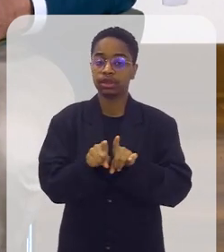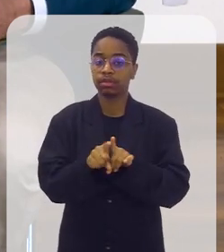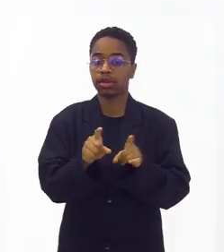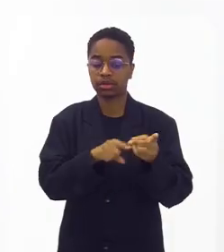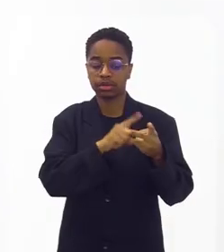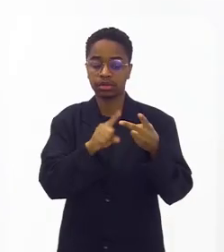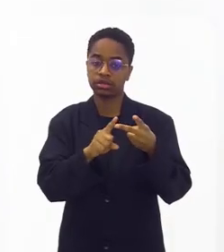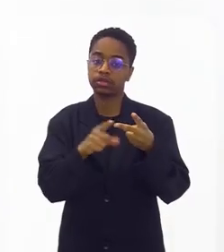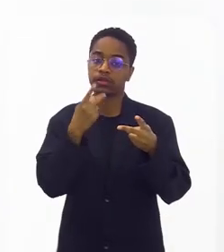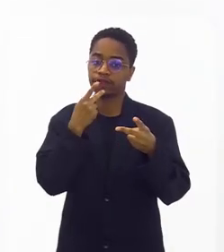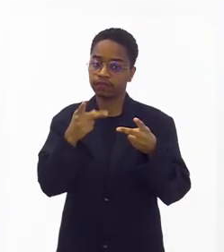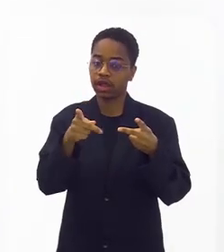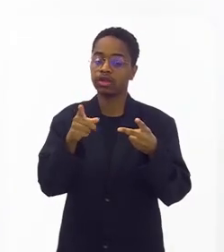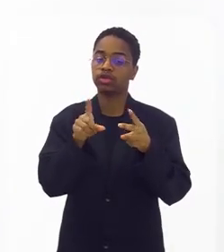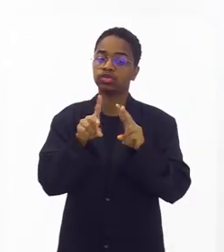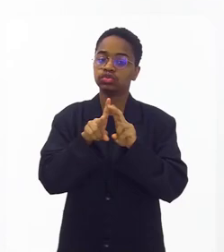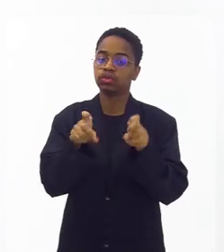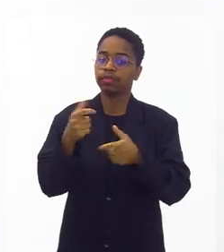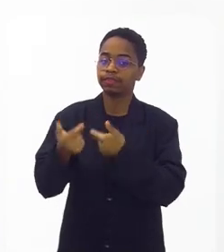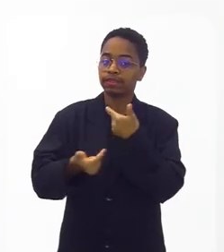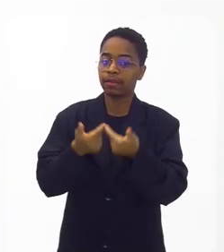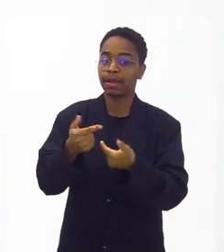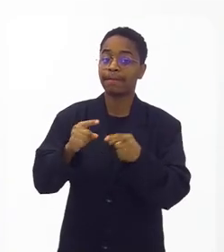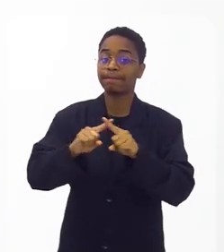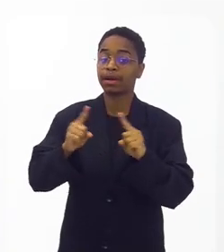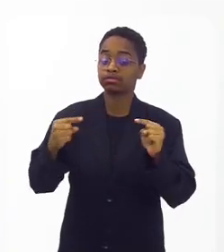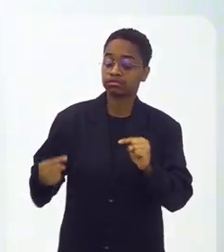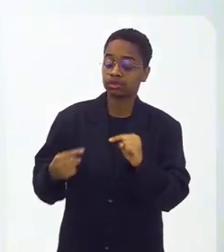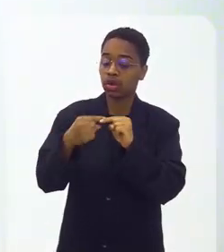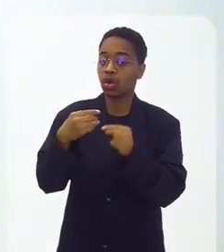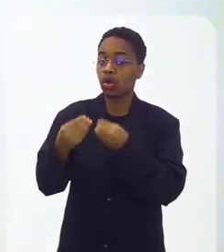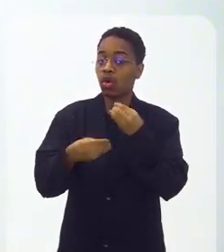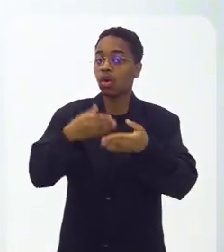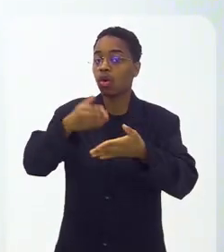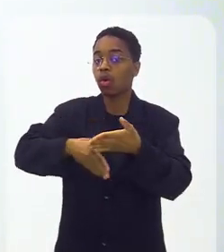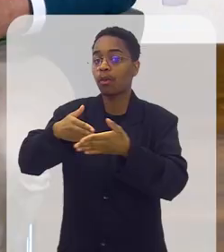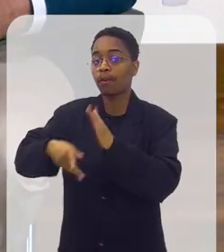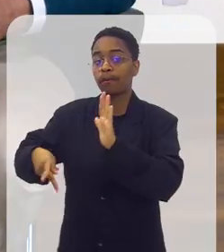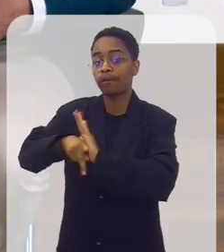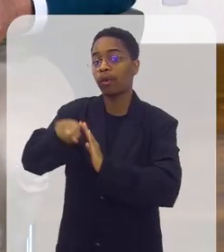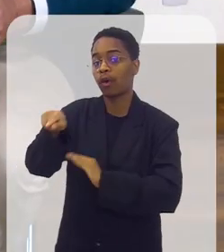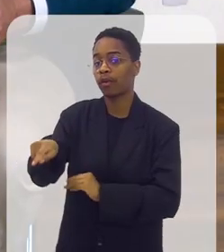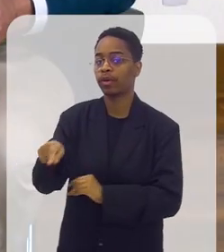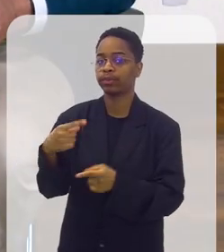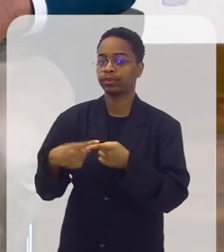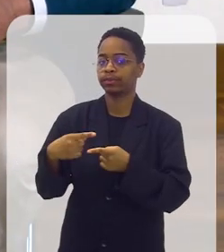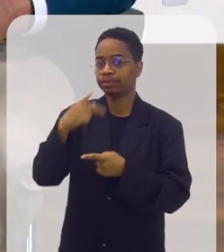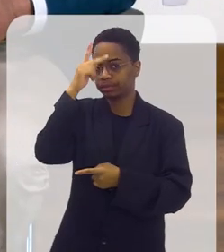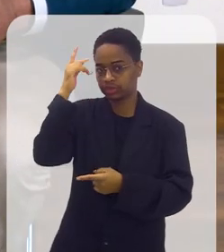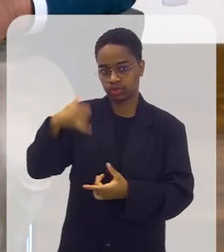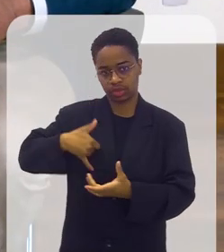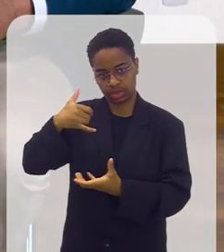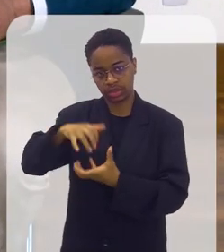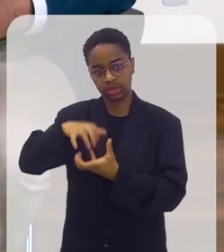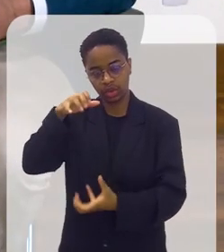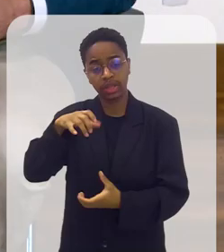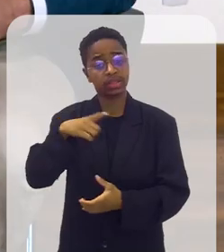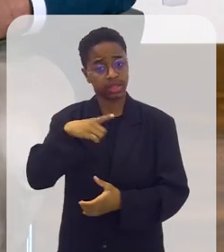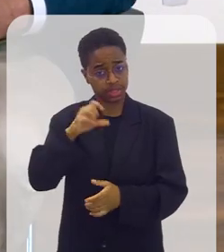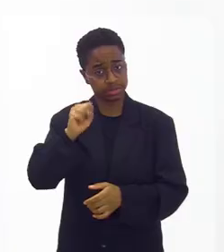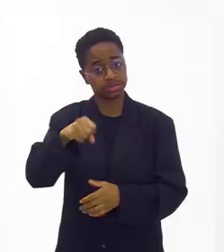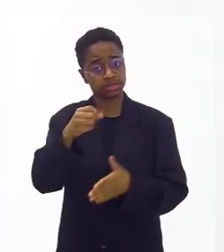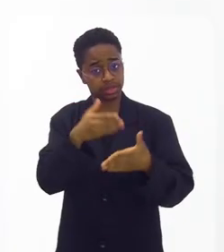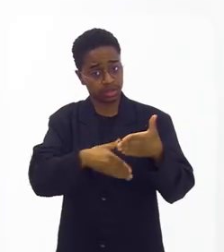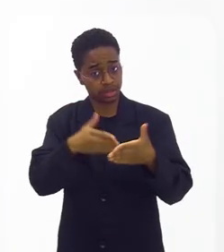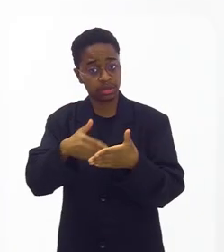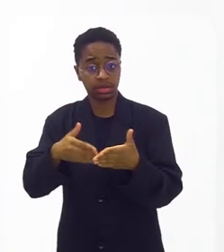aqui é a questão da empregabilidade dentro das limitações dessa pessoa. Sim, claro. Né? A pessoa idosa, ela traz as suas